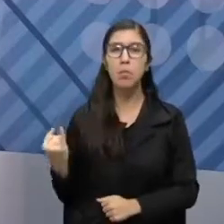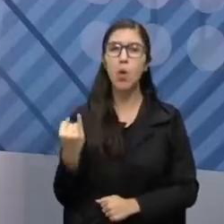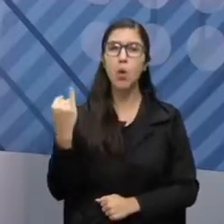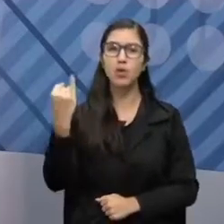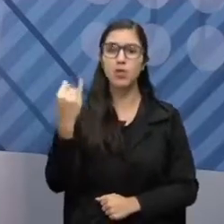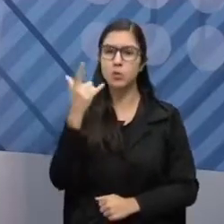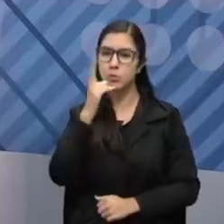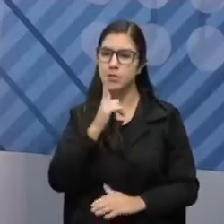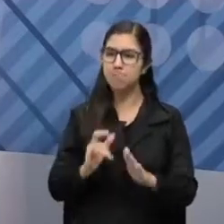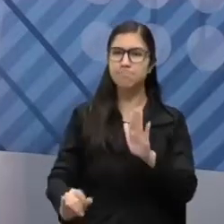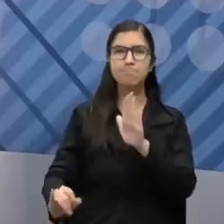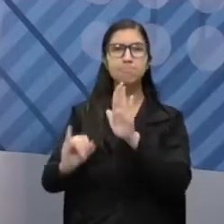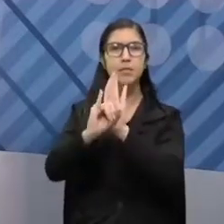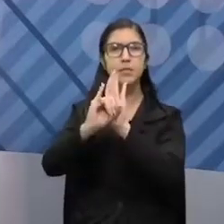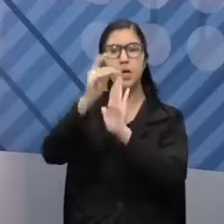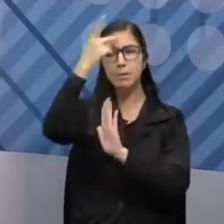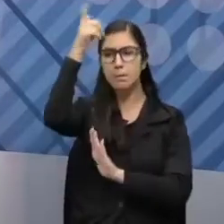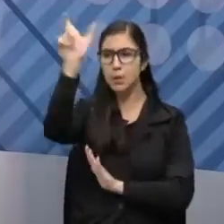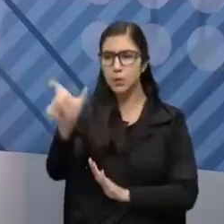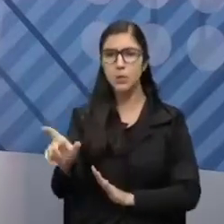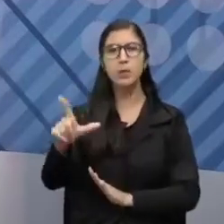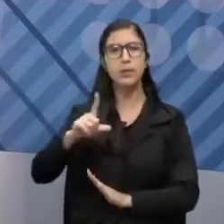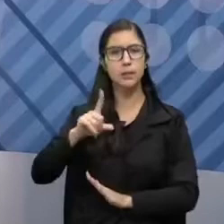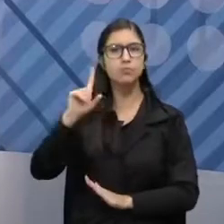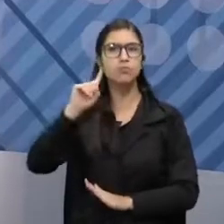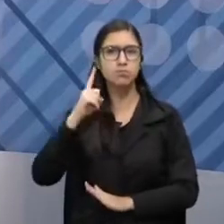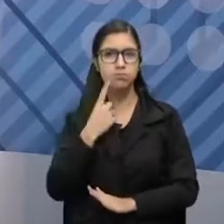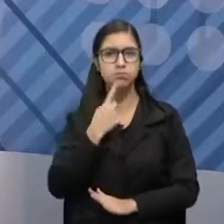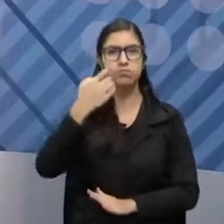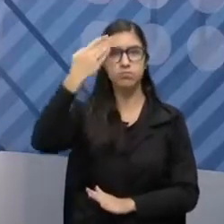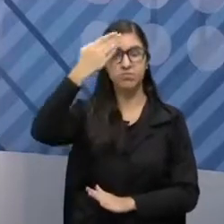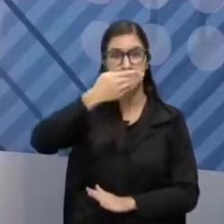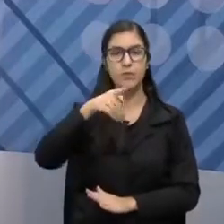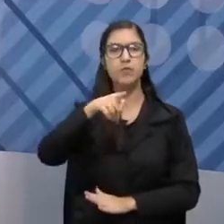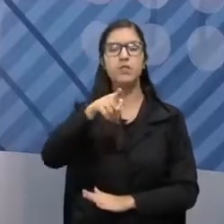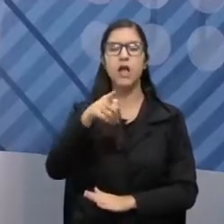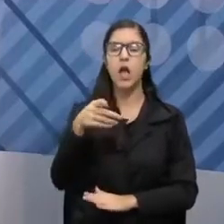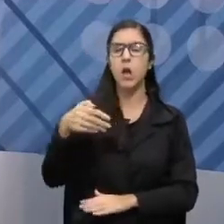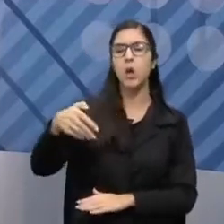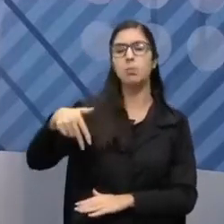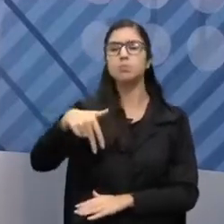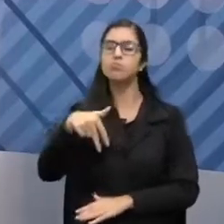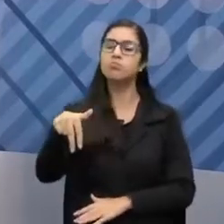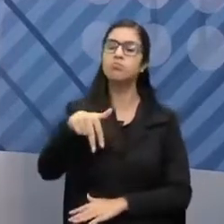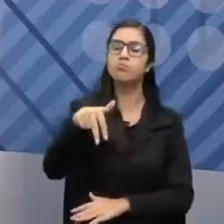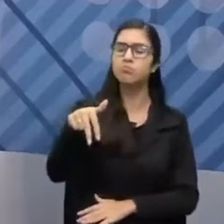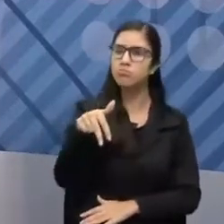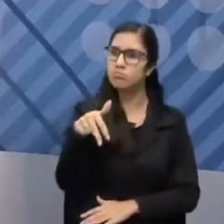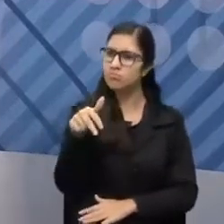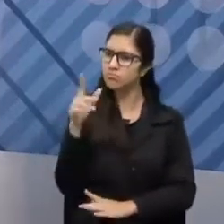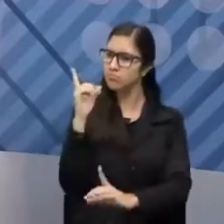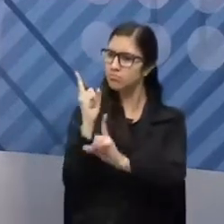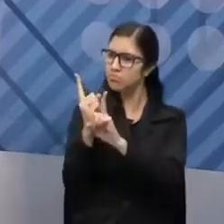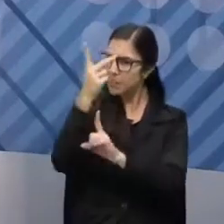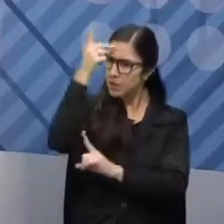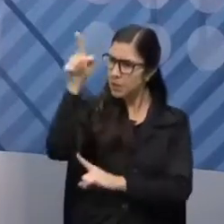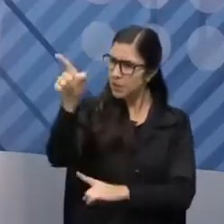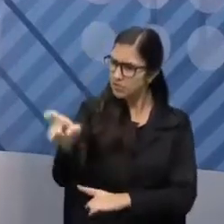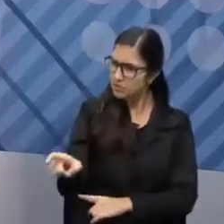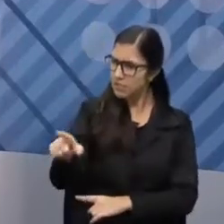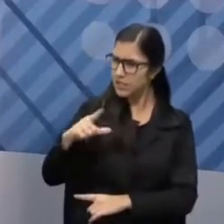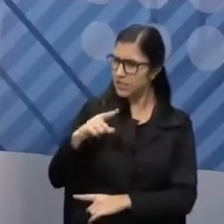na identidade do sujeito com surdo-cegueira. Então, se vocês estiverem na rua e presenciarem alguém com uma